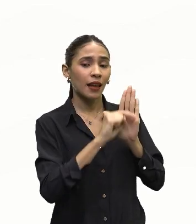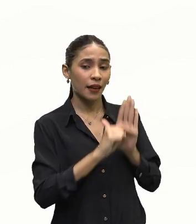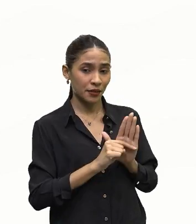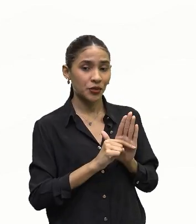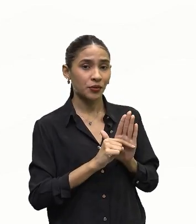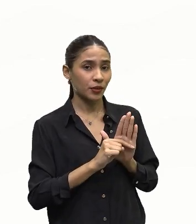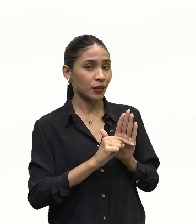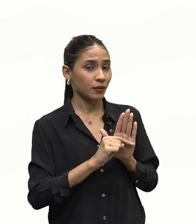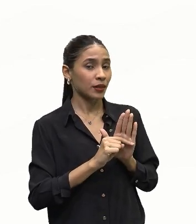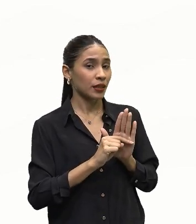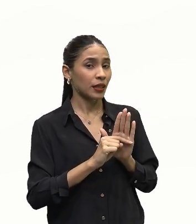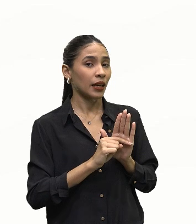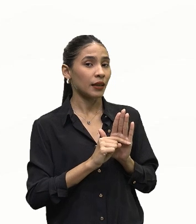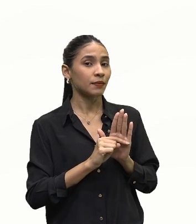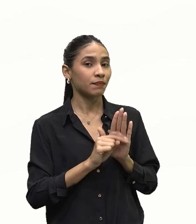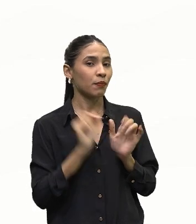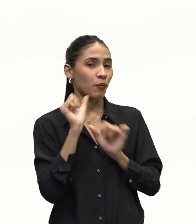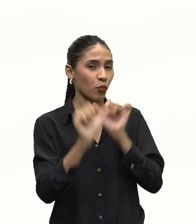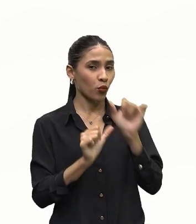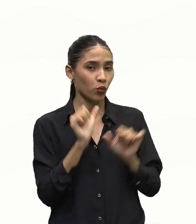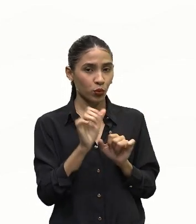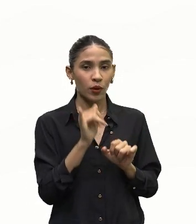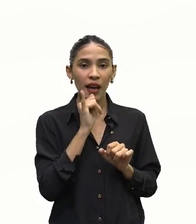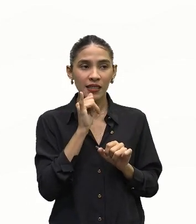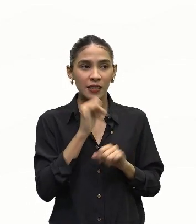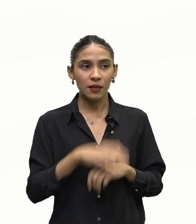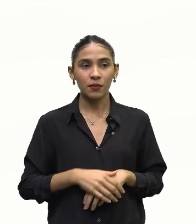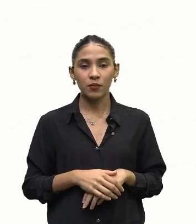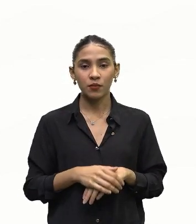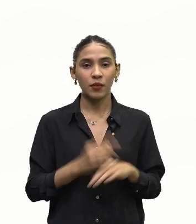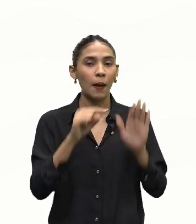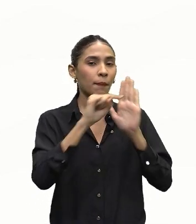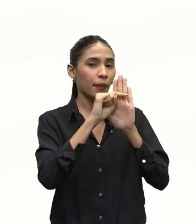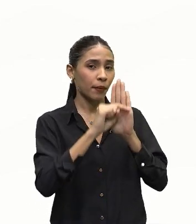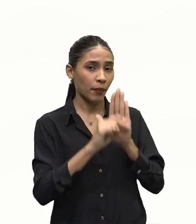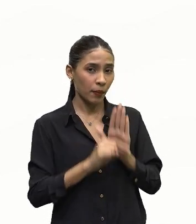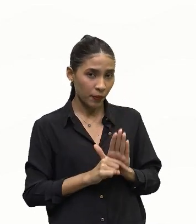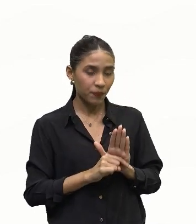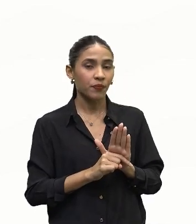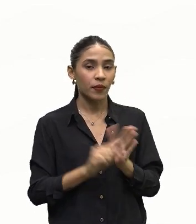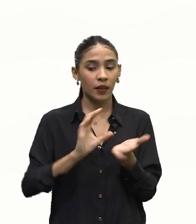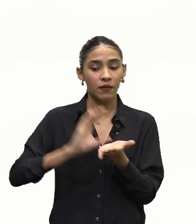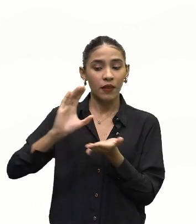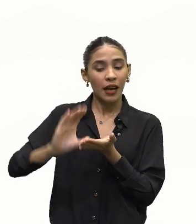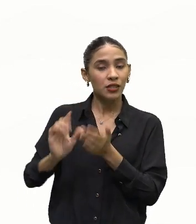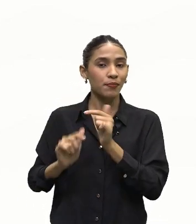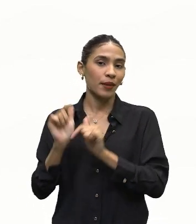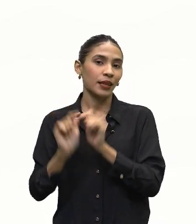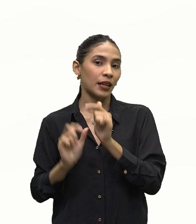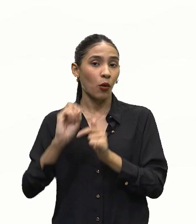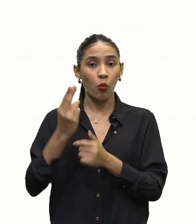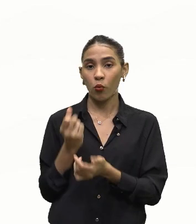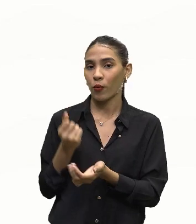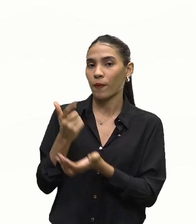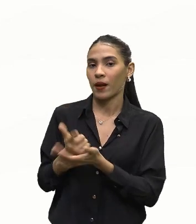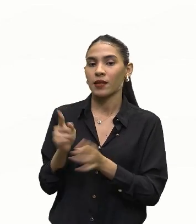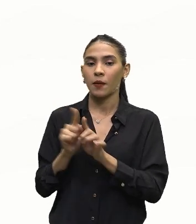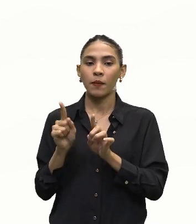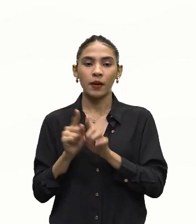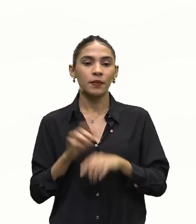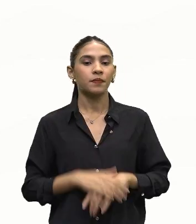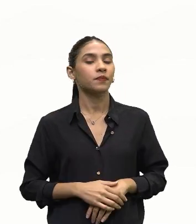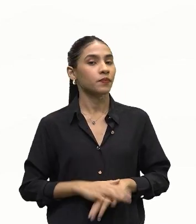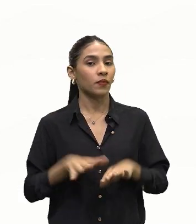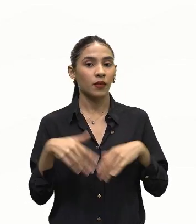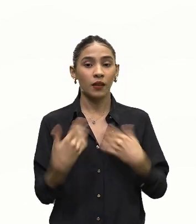falam o contrário, ou seja, as que falam o ponto negativo ao investir naquele determinado ativo.